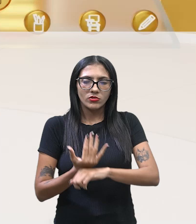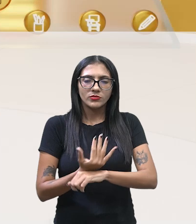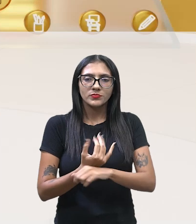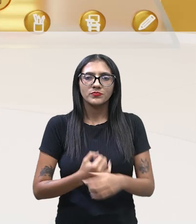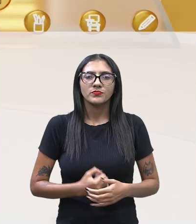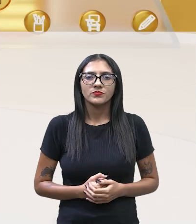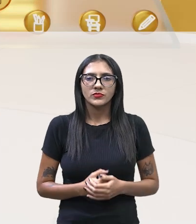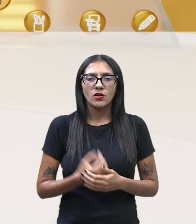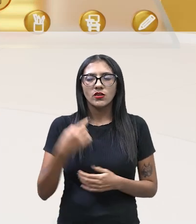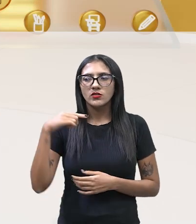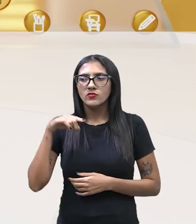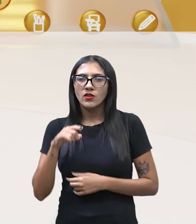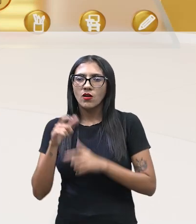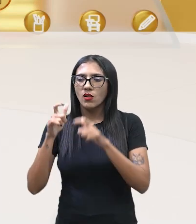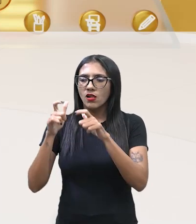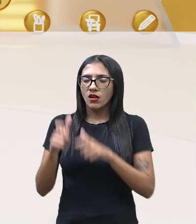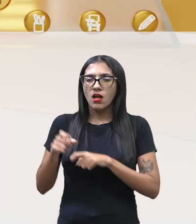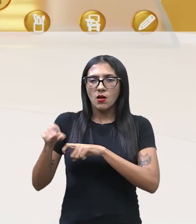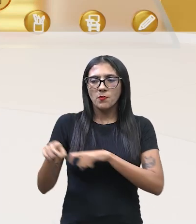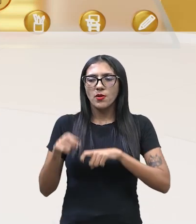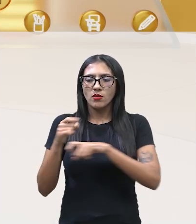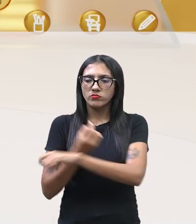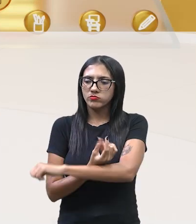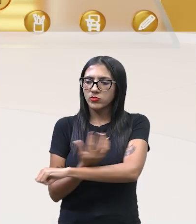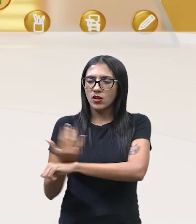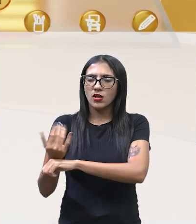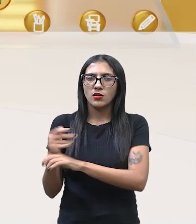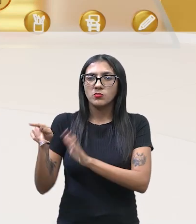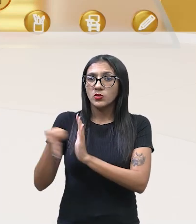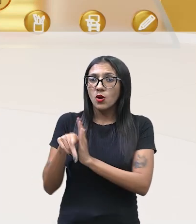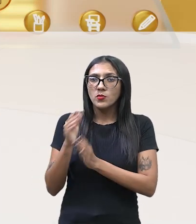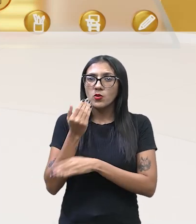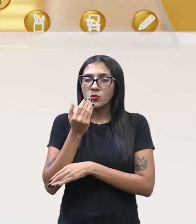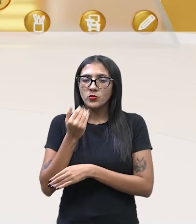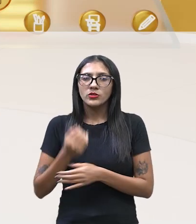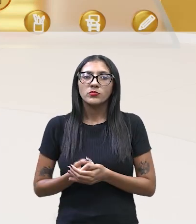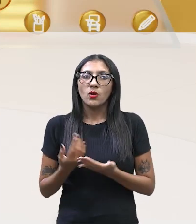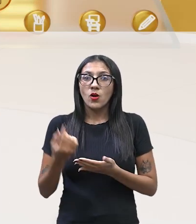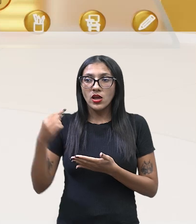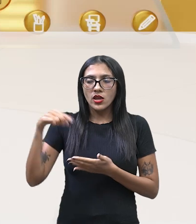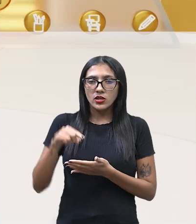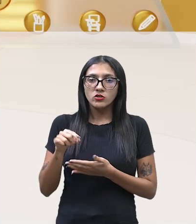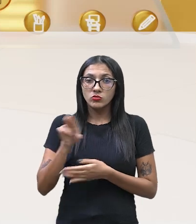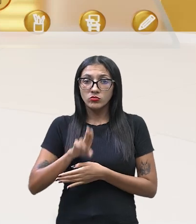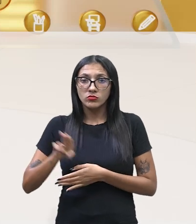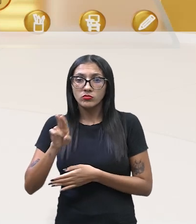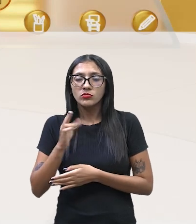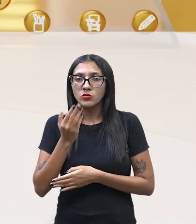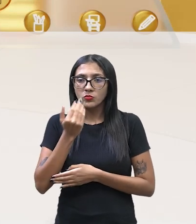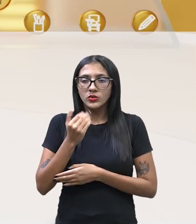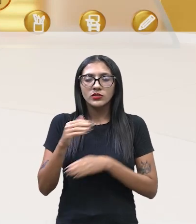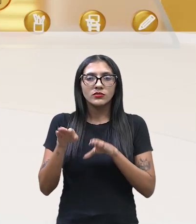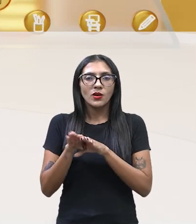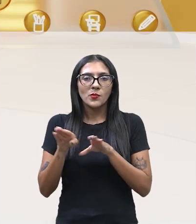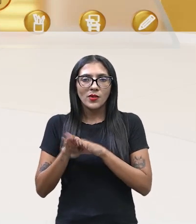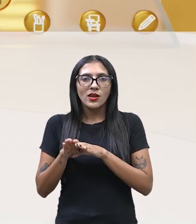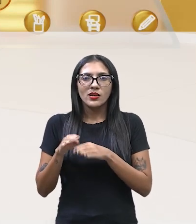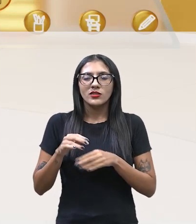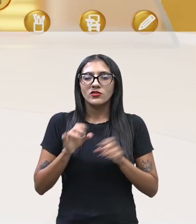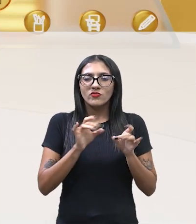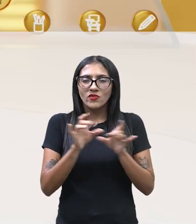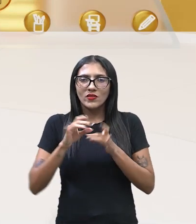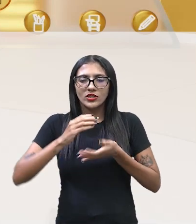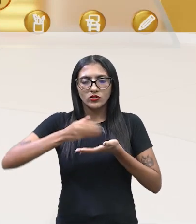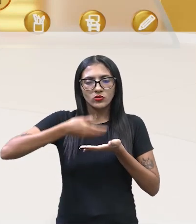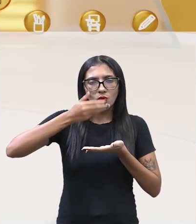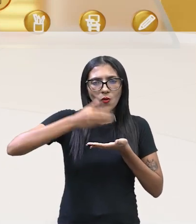trabalhos, eles vão lá cultivar a própria comida. E essa comida, além de suprir a necessidade ali, eles também fazem sopão, que eles vão ali